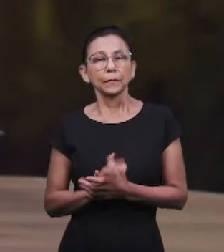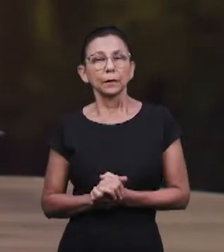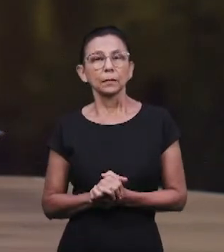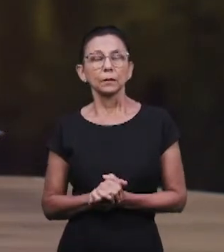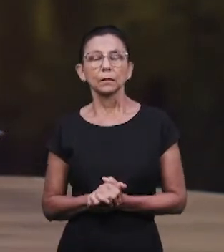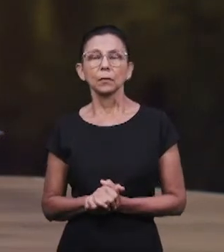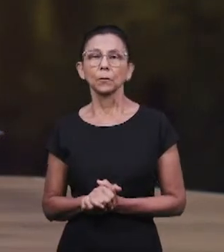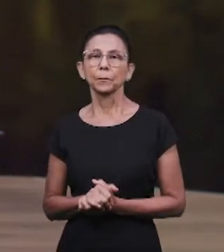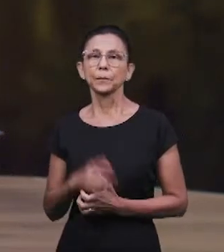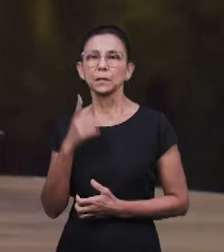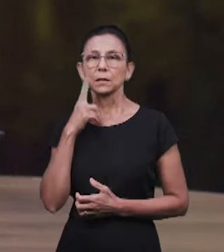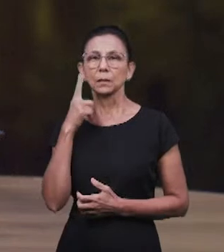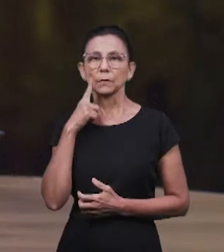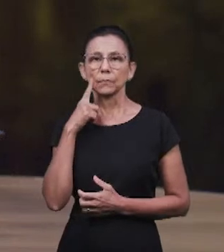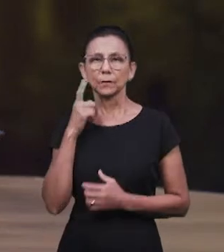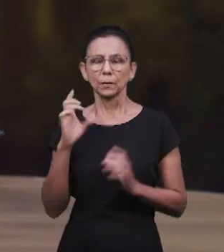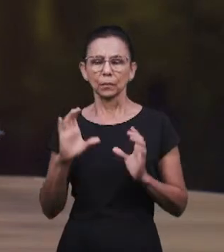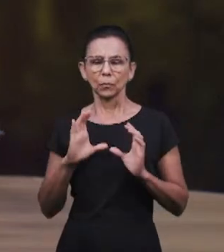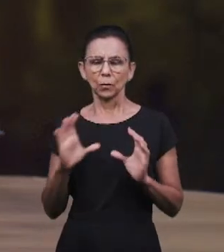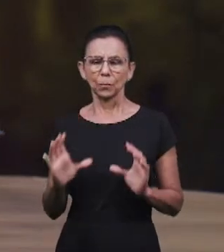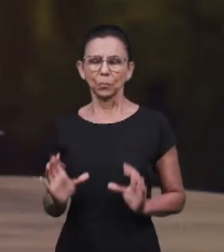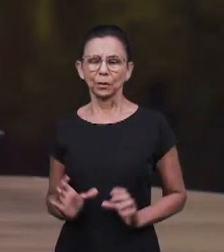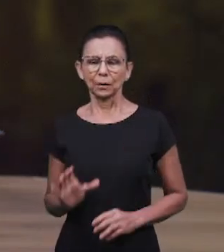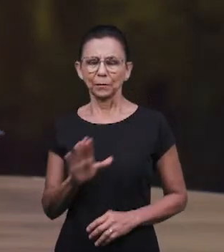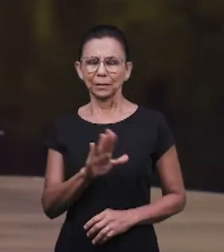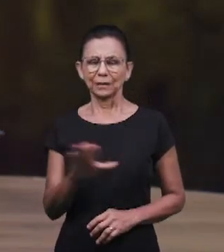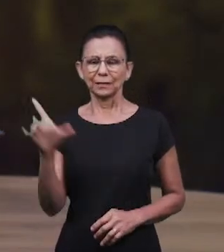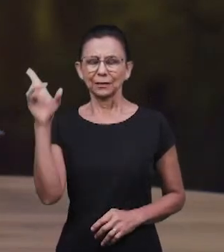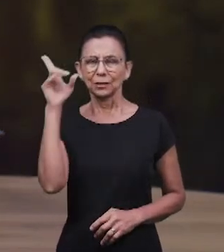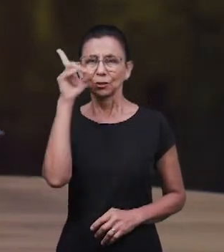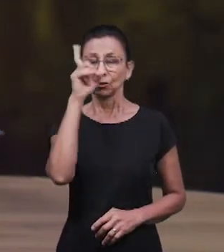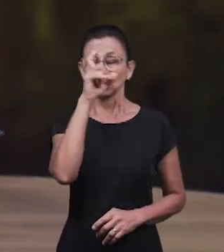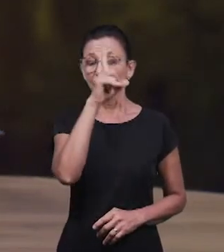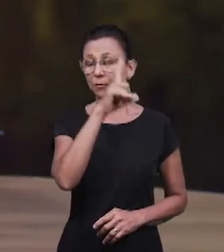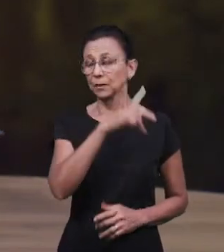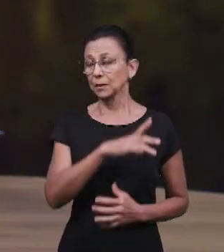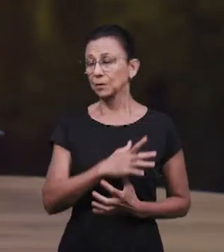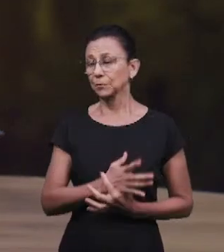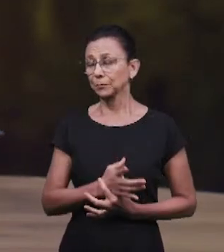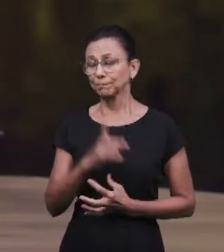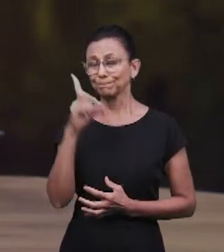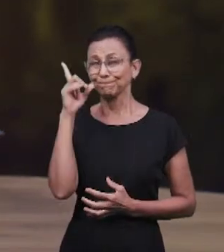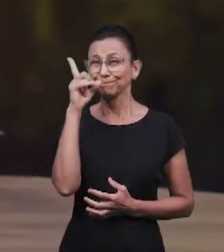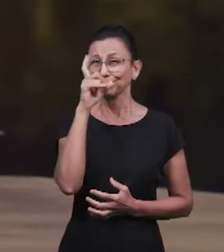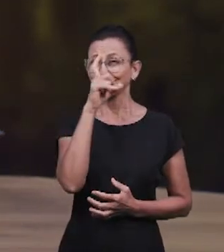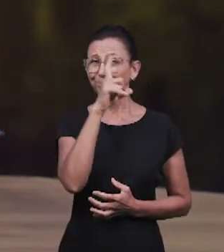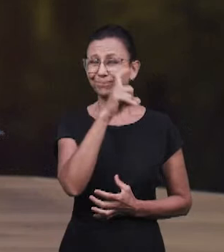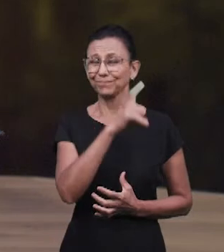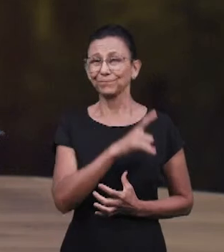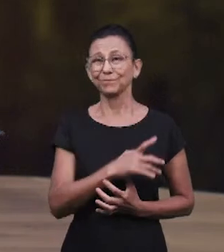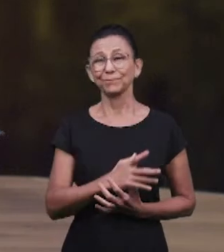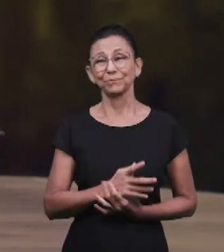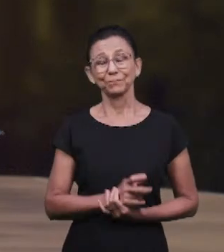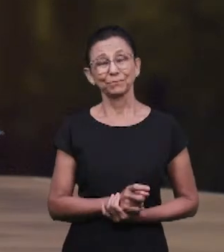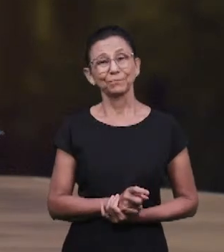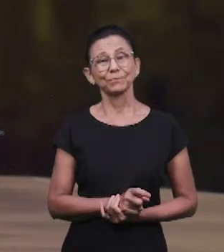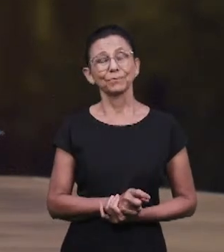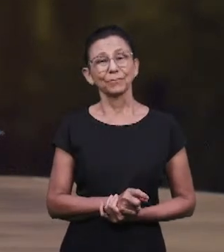o comportamento das crianças estava muito difícil. Muito